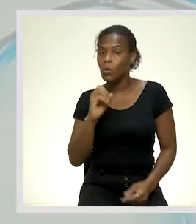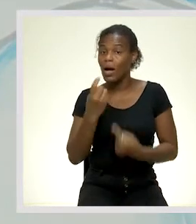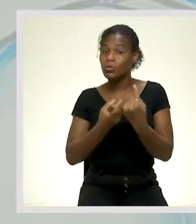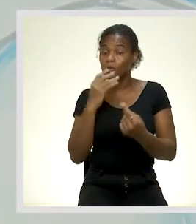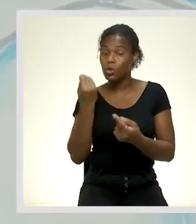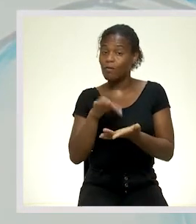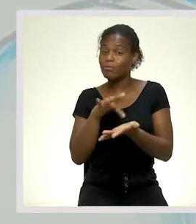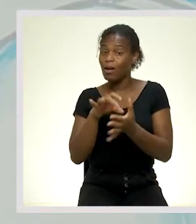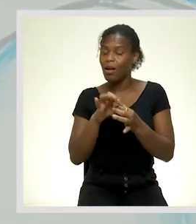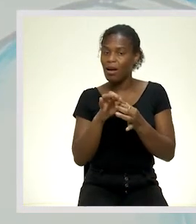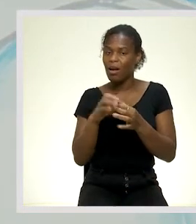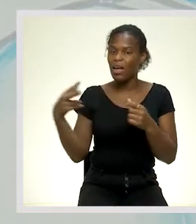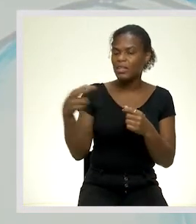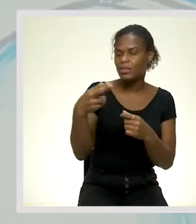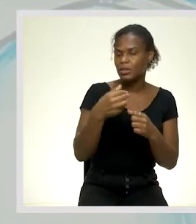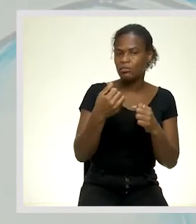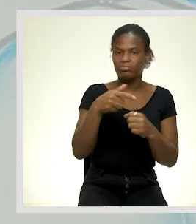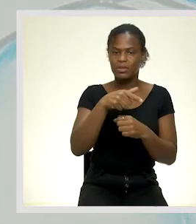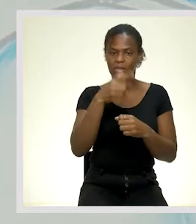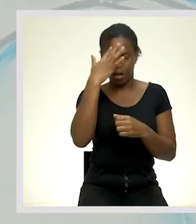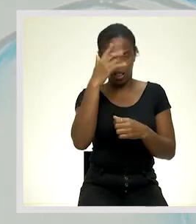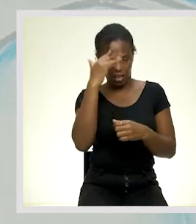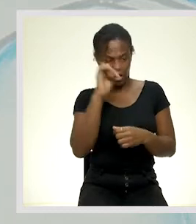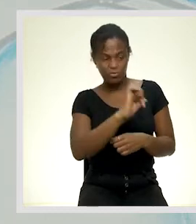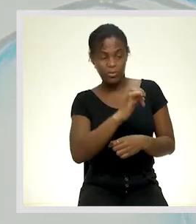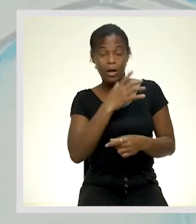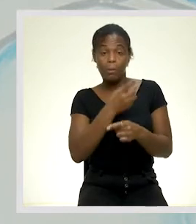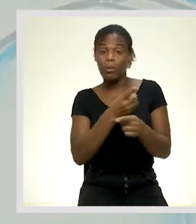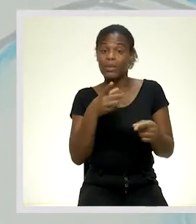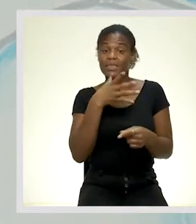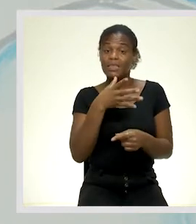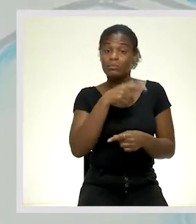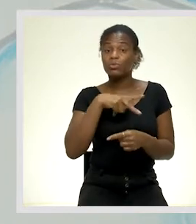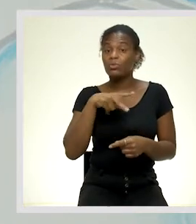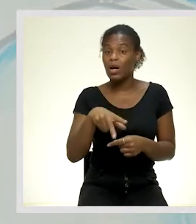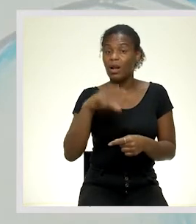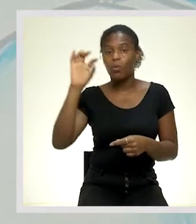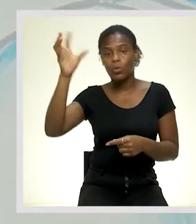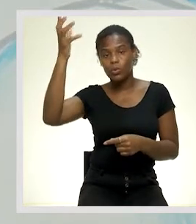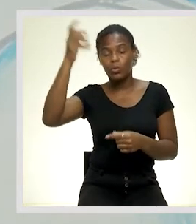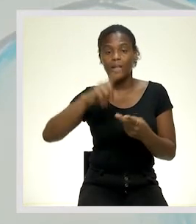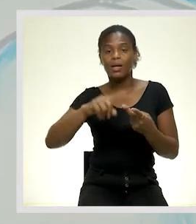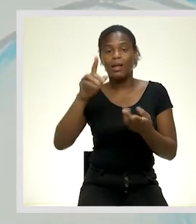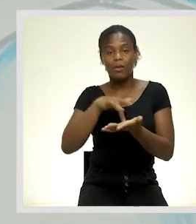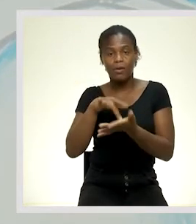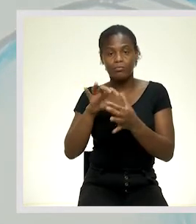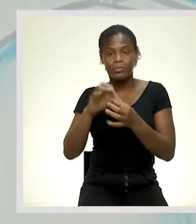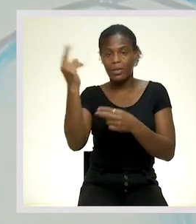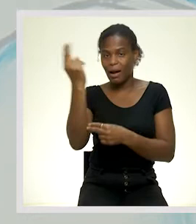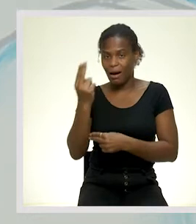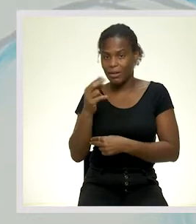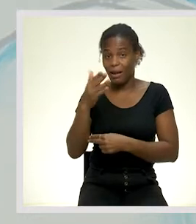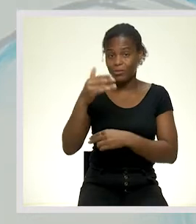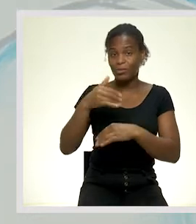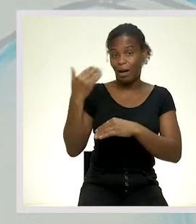literários a contestar essa posição, porque diziam que Portugal, em termos da cultura, em termos literário e artístico,